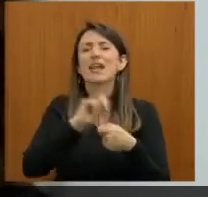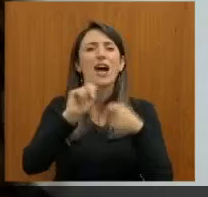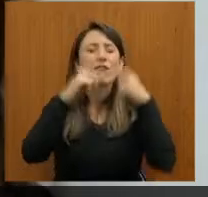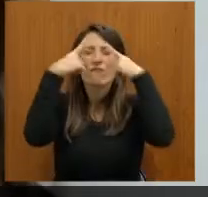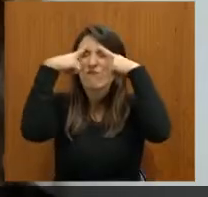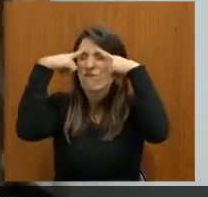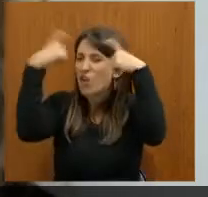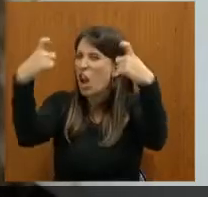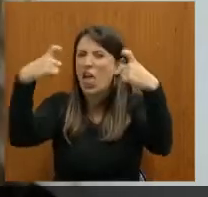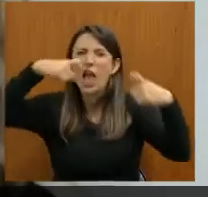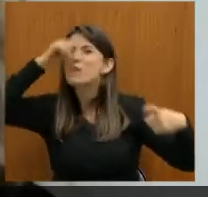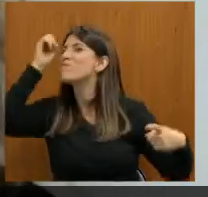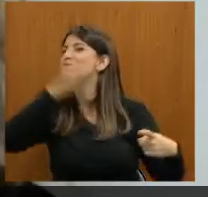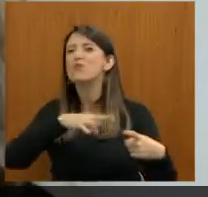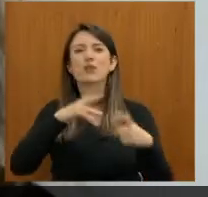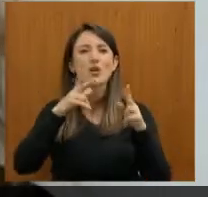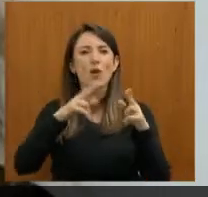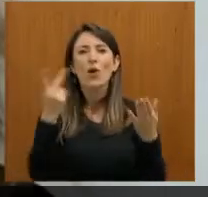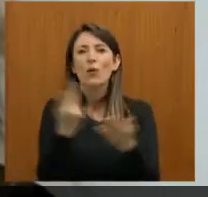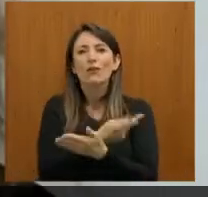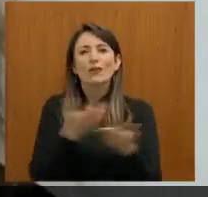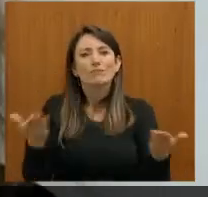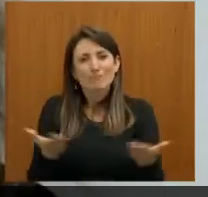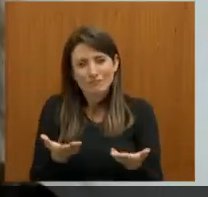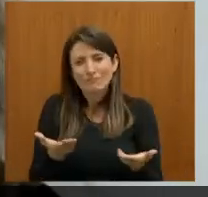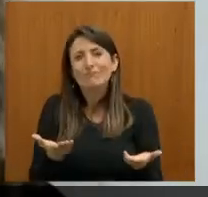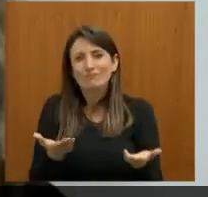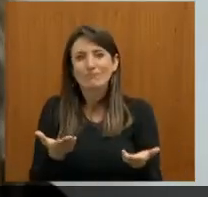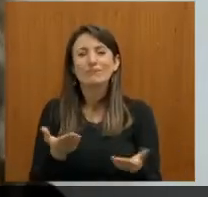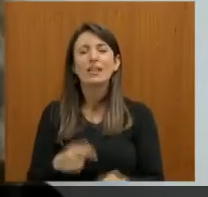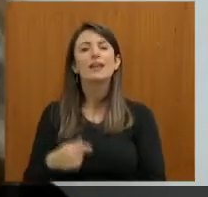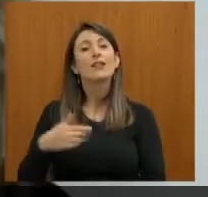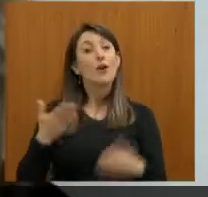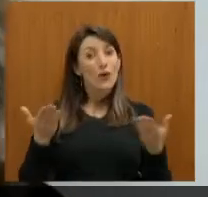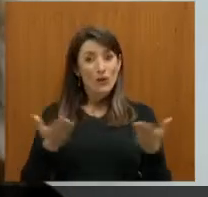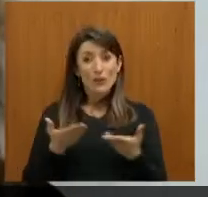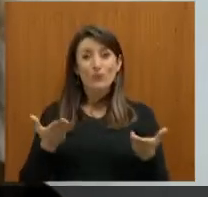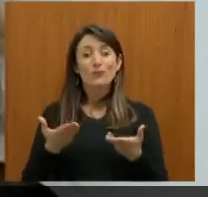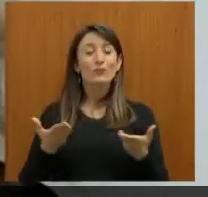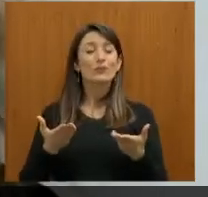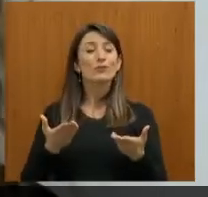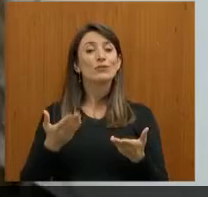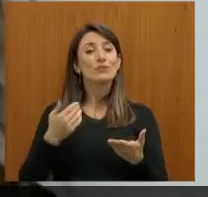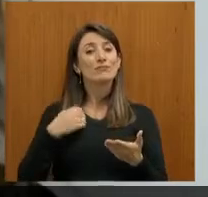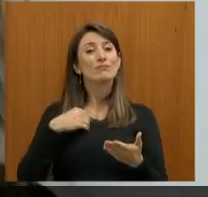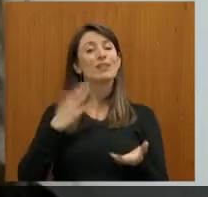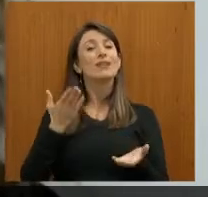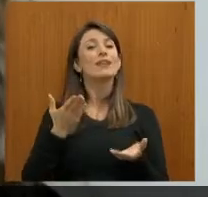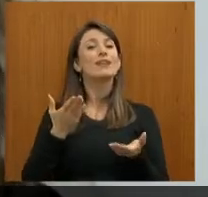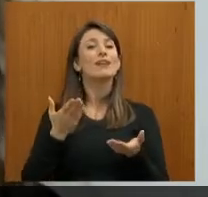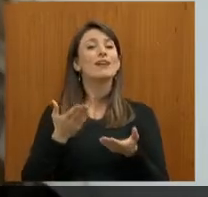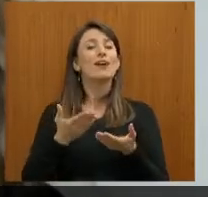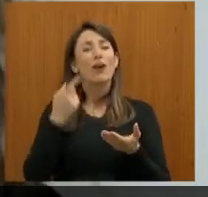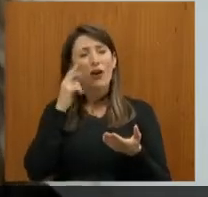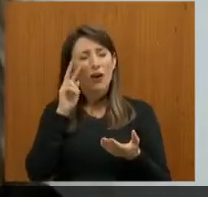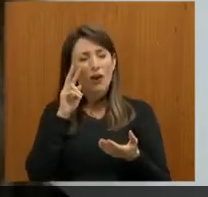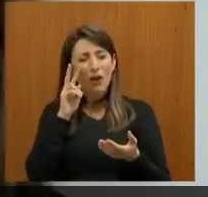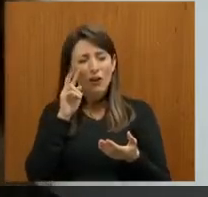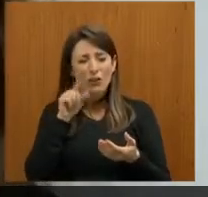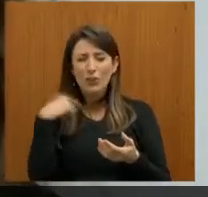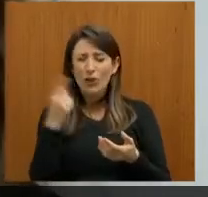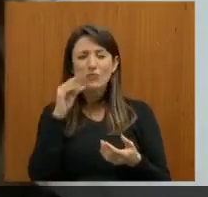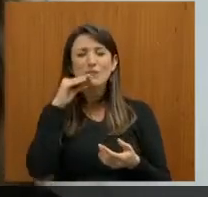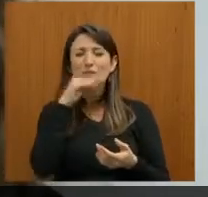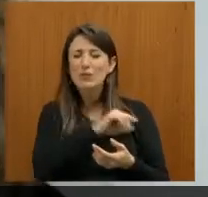vive né E hoje creio eu que a gente fez essa crescente de violência doméstica não porque o mundo